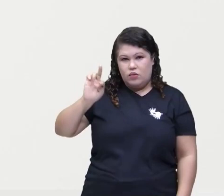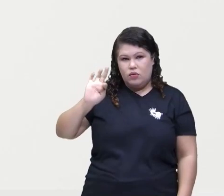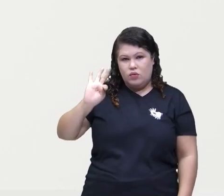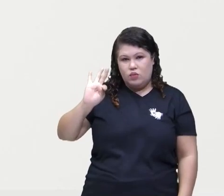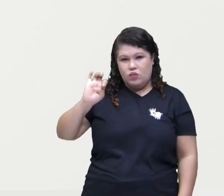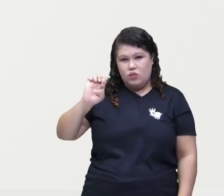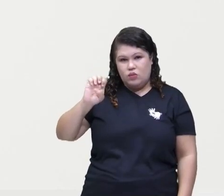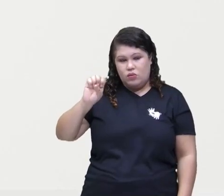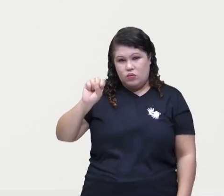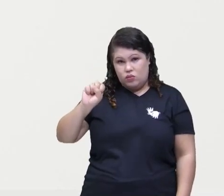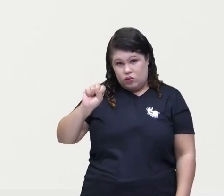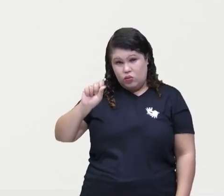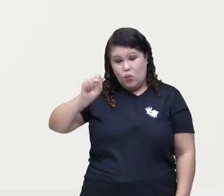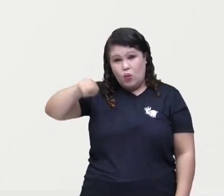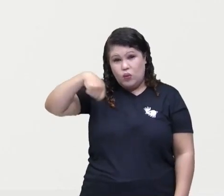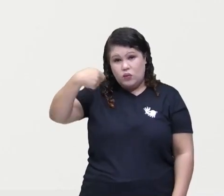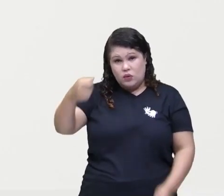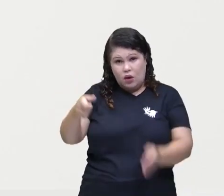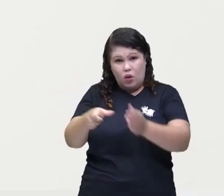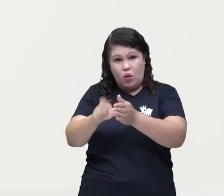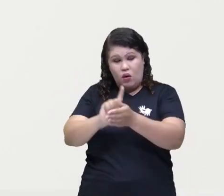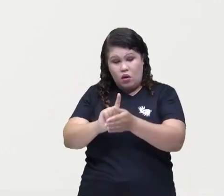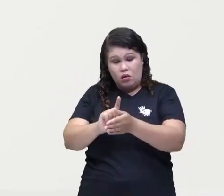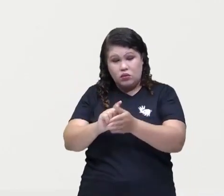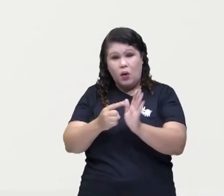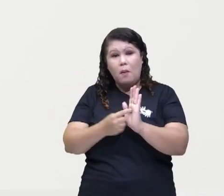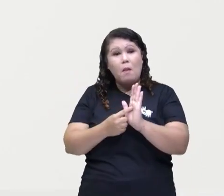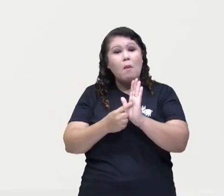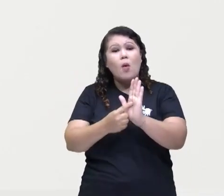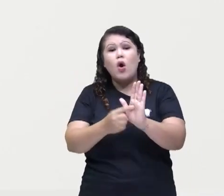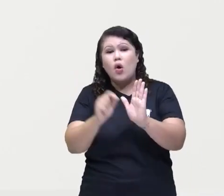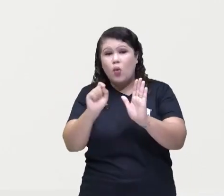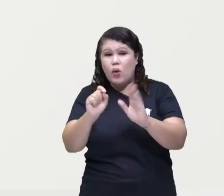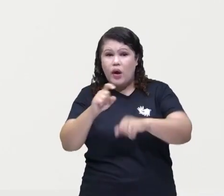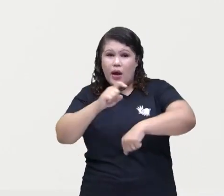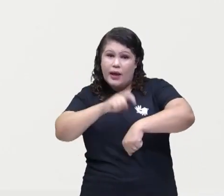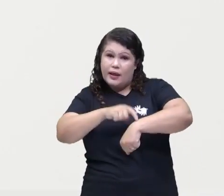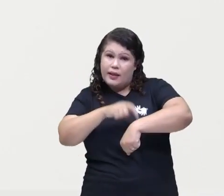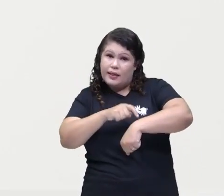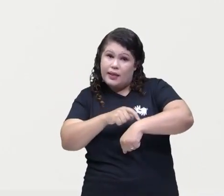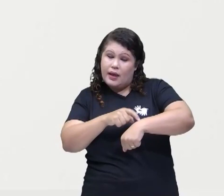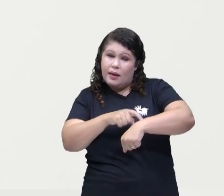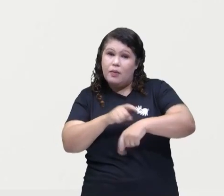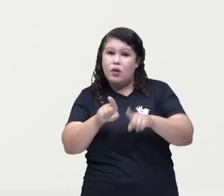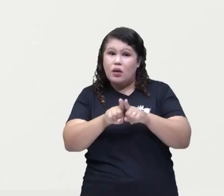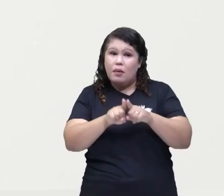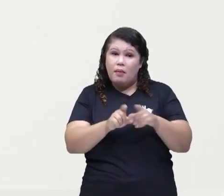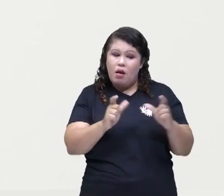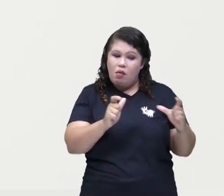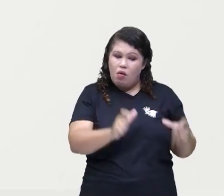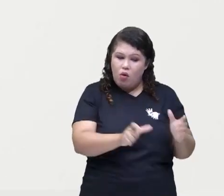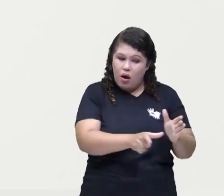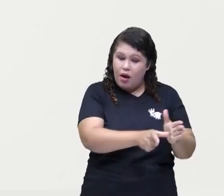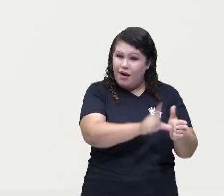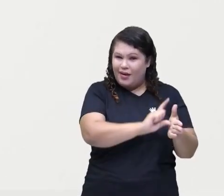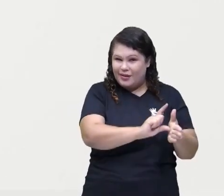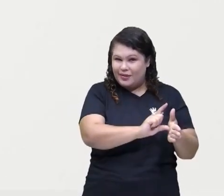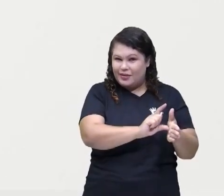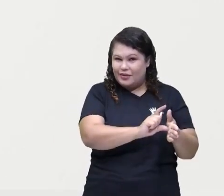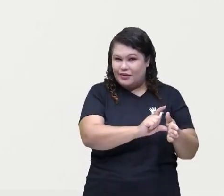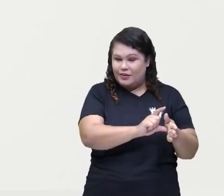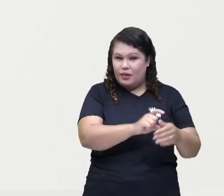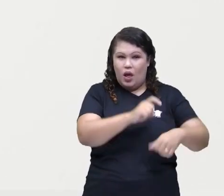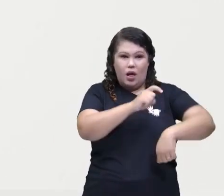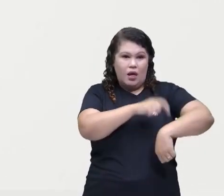destacar um tempo ou lugar anterior. Vamos olhar direitinho, observar a